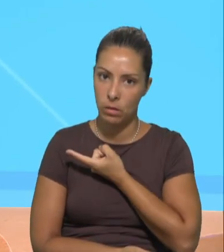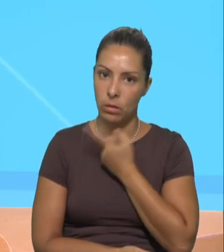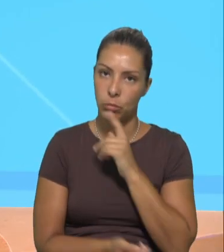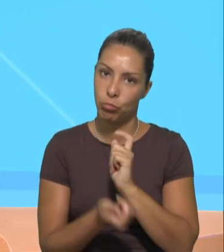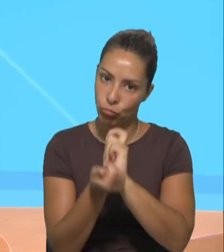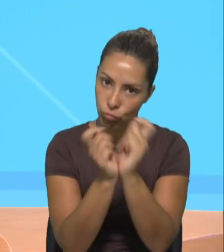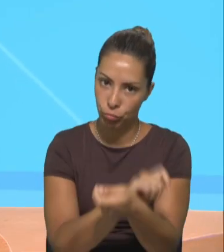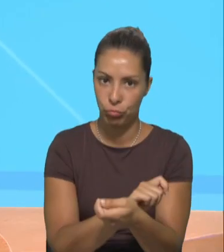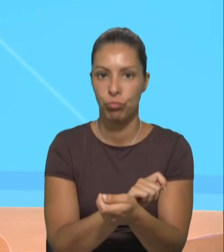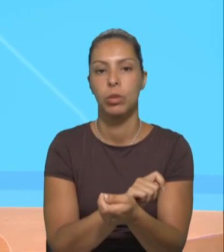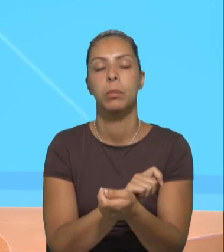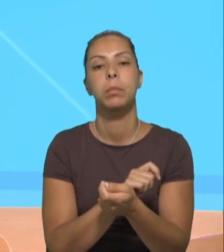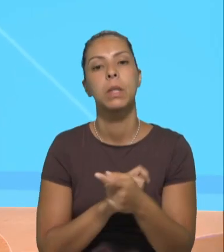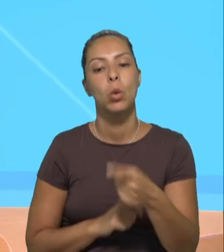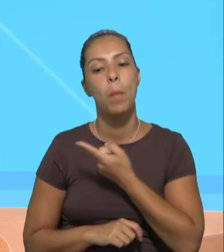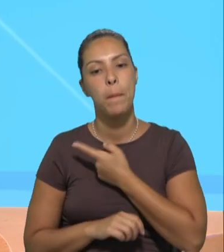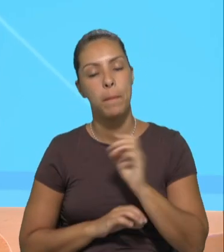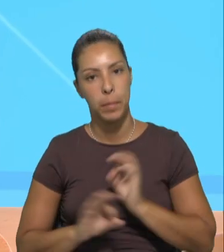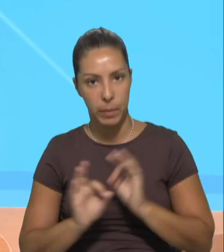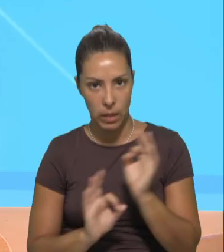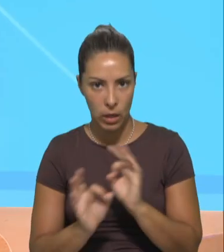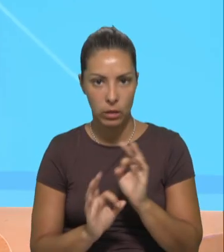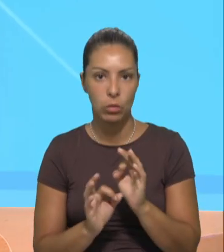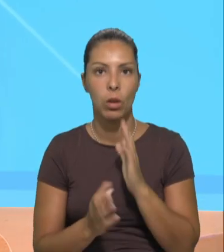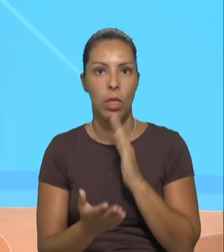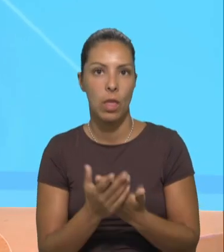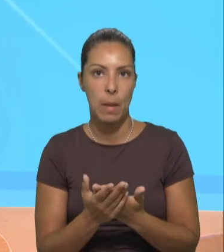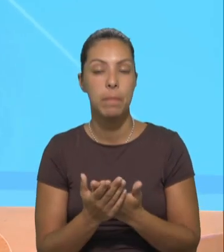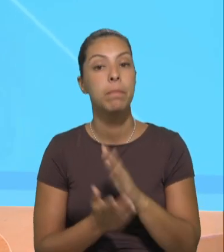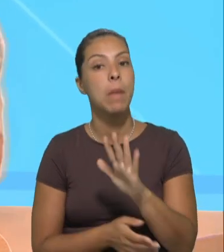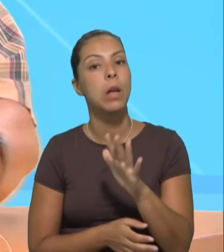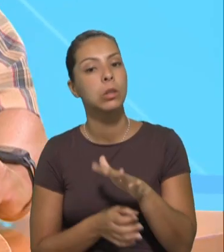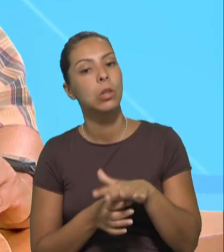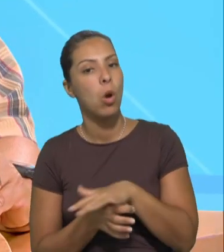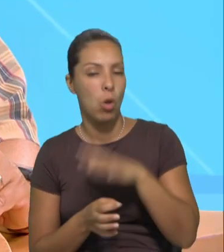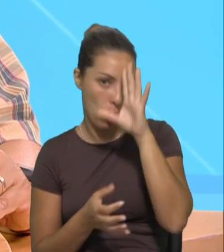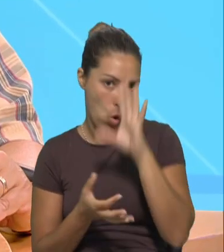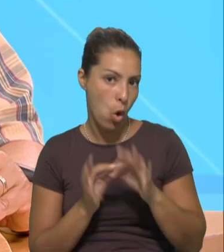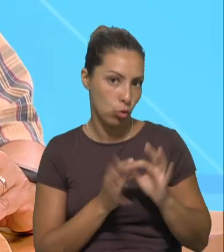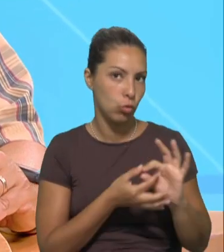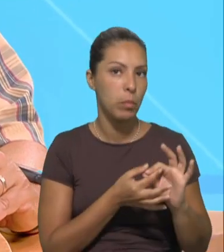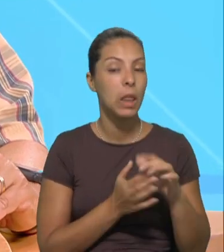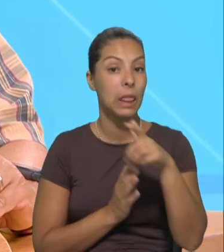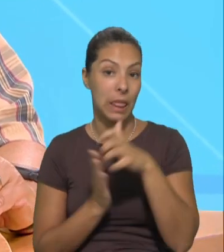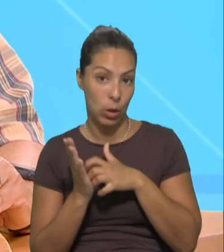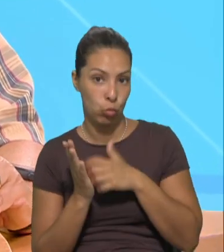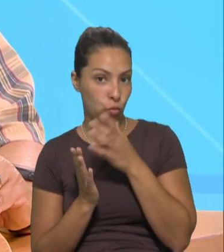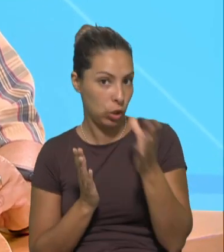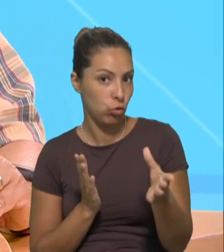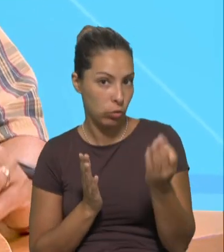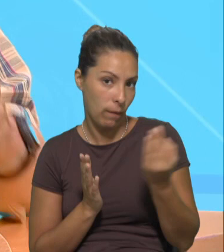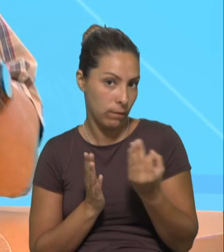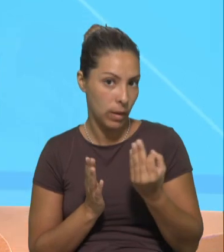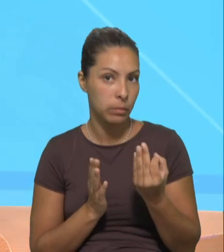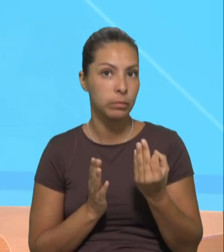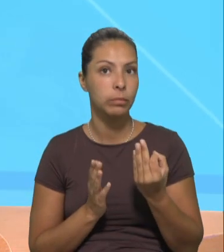transformação. E este estar preparado é esse compromisso da transformação. Em certo sentido, e o texto diz isso mesmo, não é?